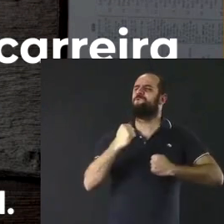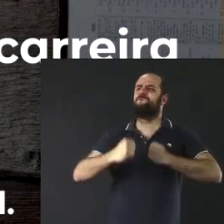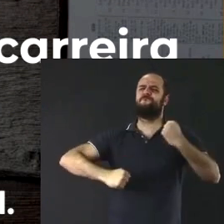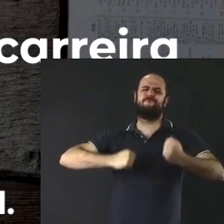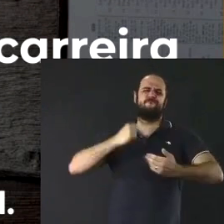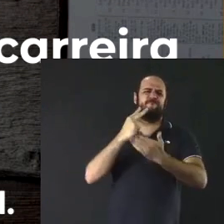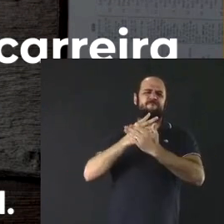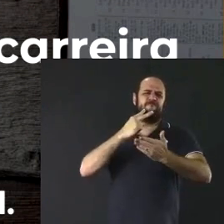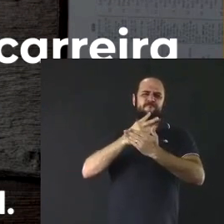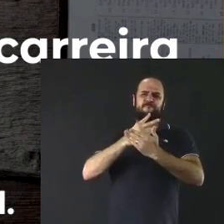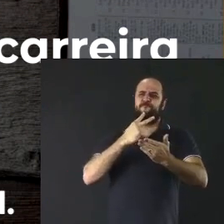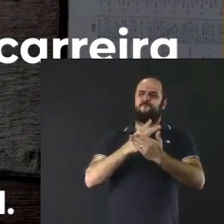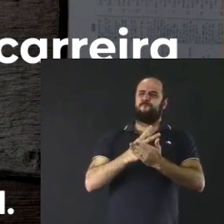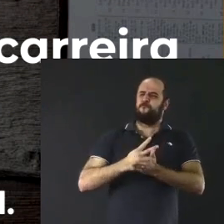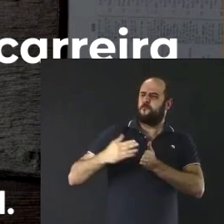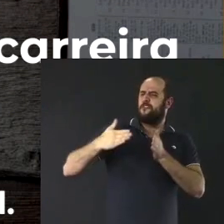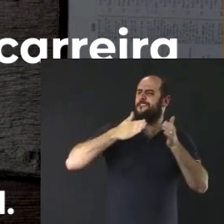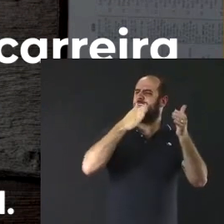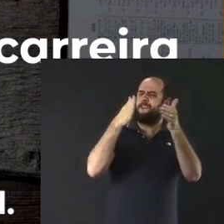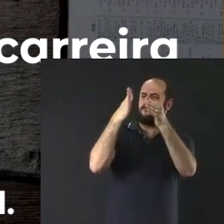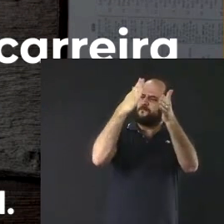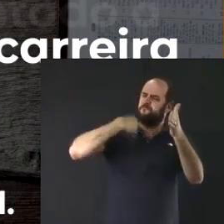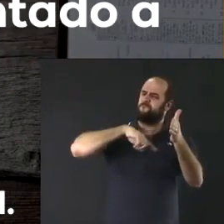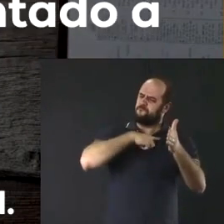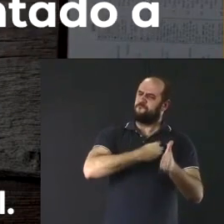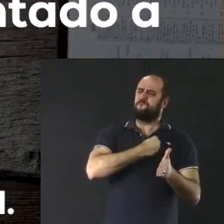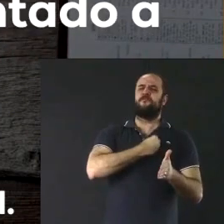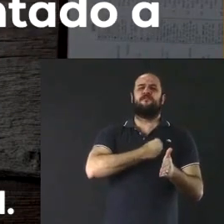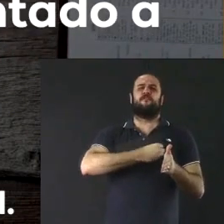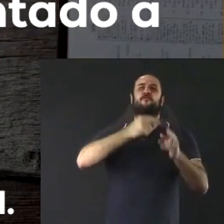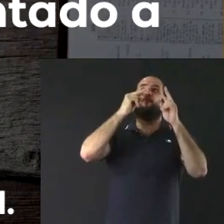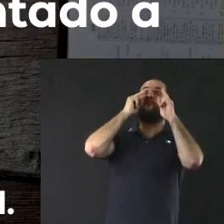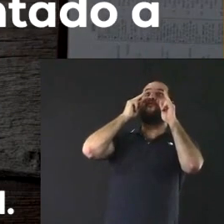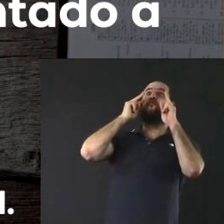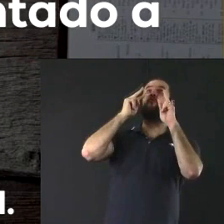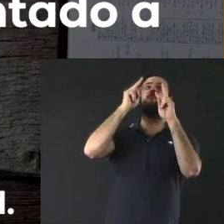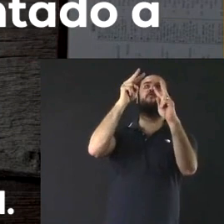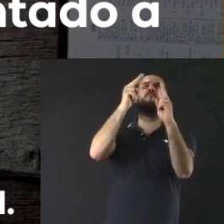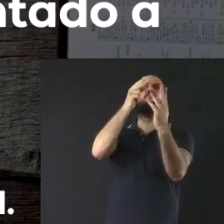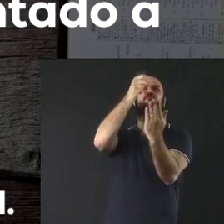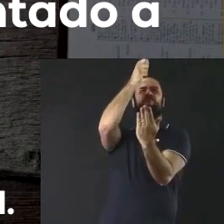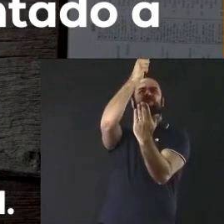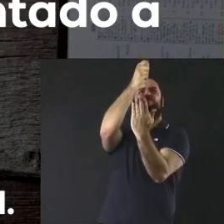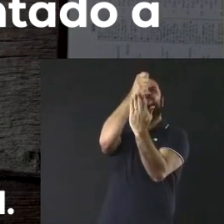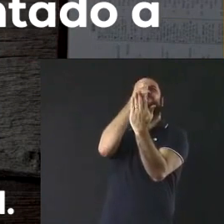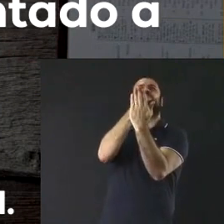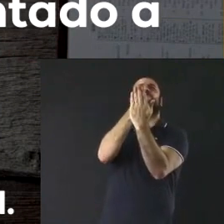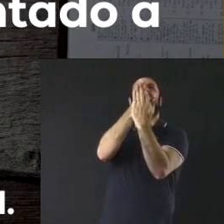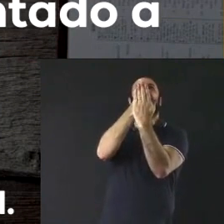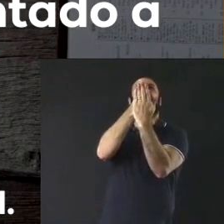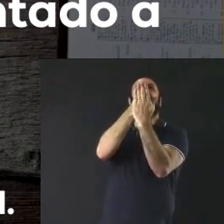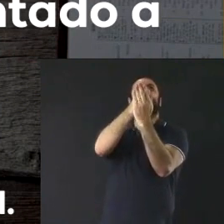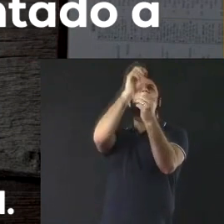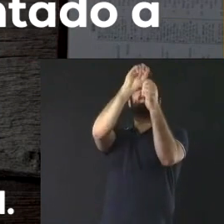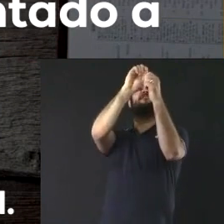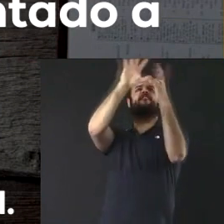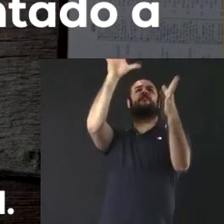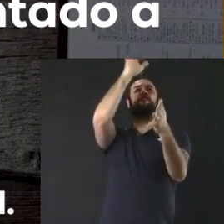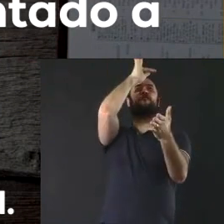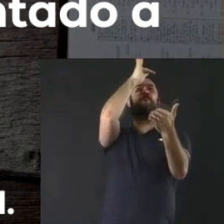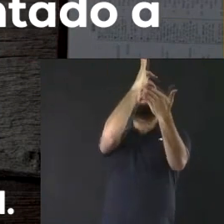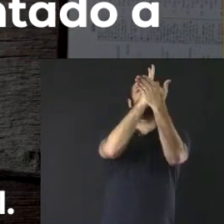perseverança a carreira que nos está proposta, olhando firmemente para o autor e consumador da